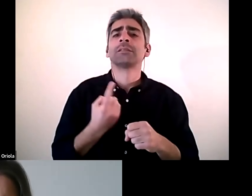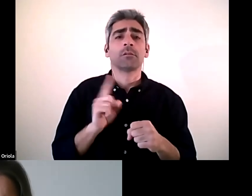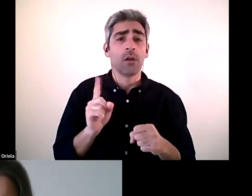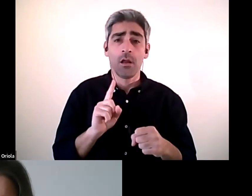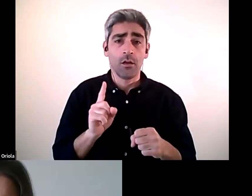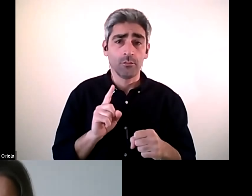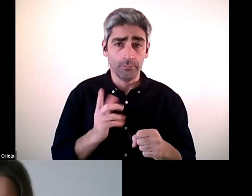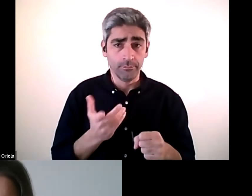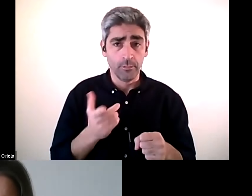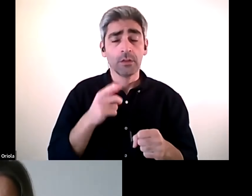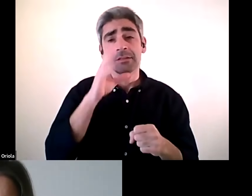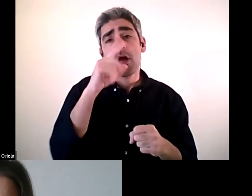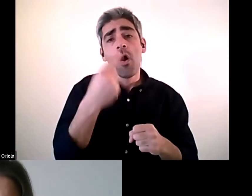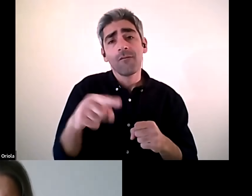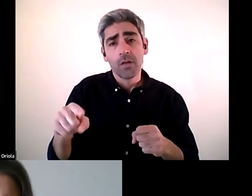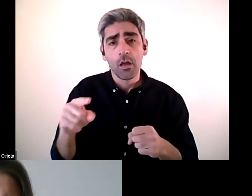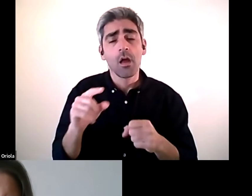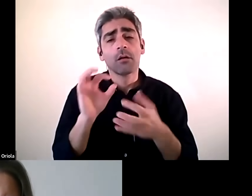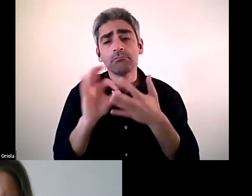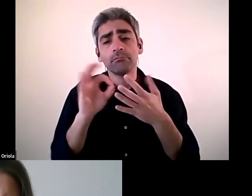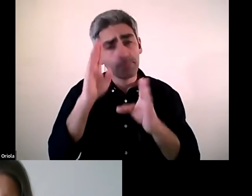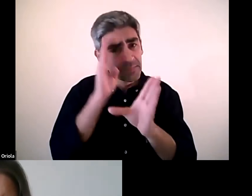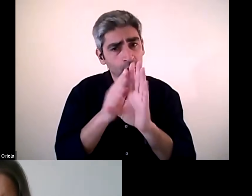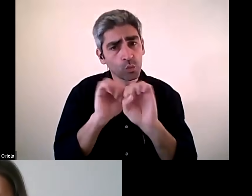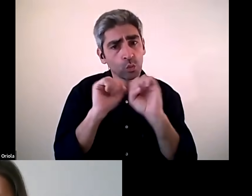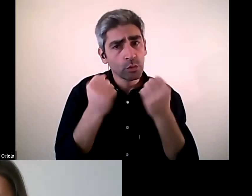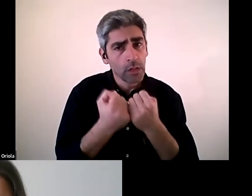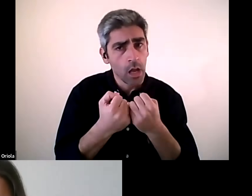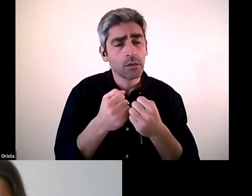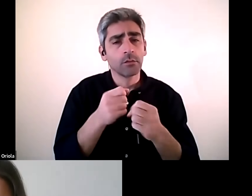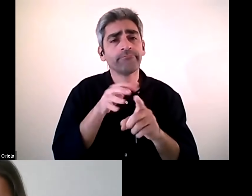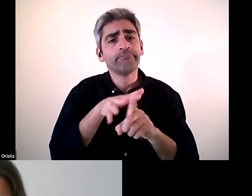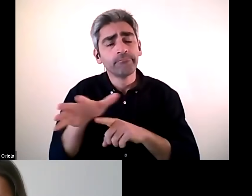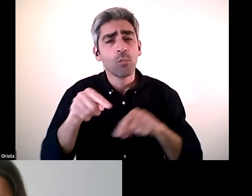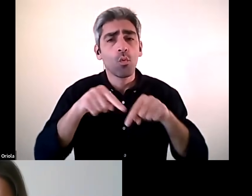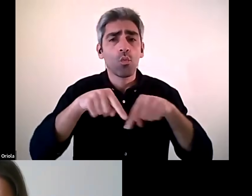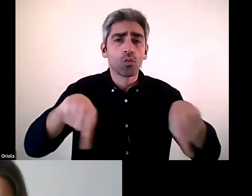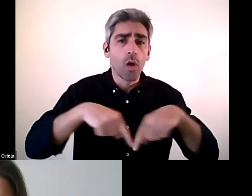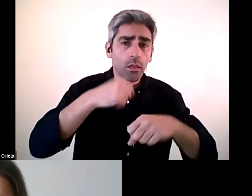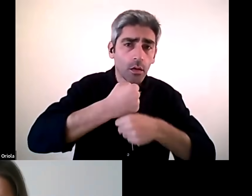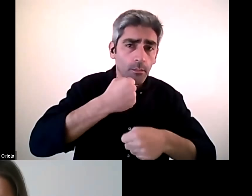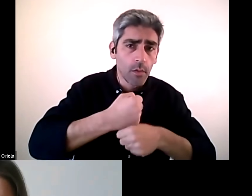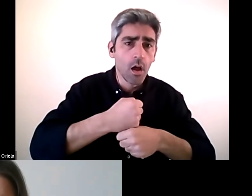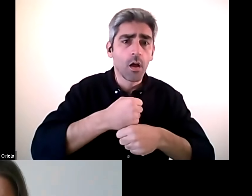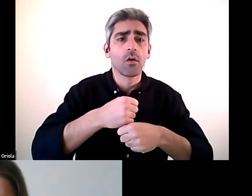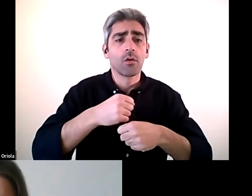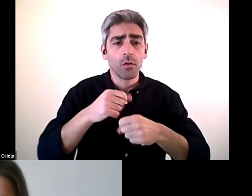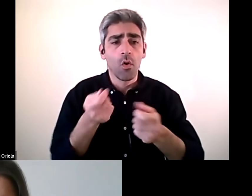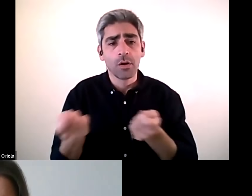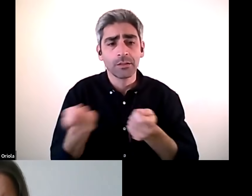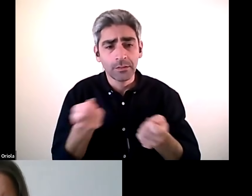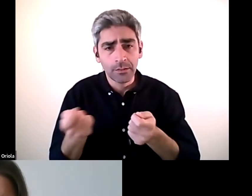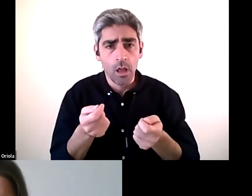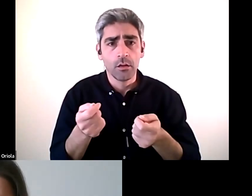portanto, se houver fatores psicossociais que tenham que ver com aquele local de trabalho, e quando falo de local de trabalho é a organização